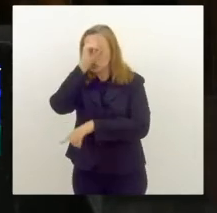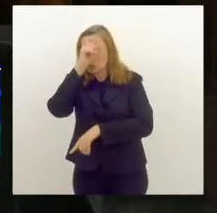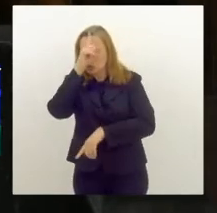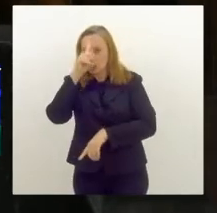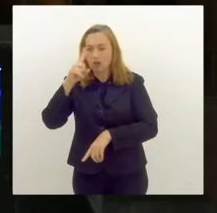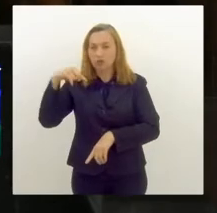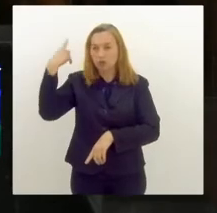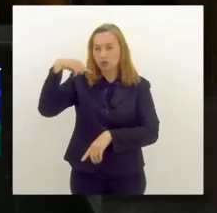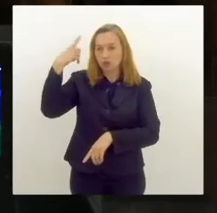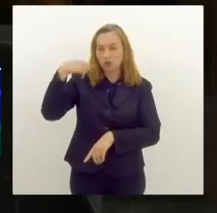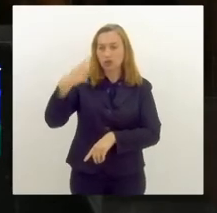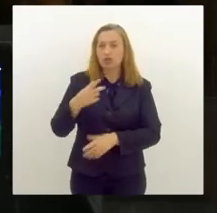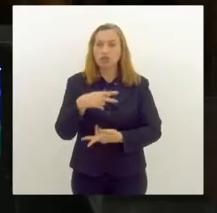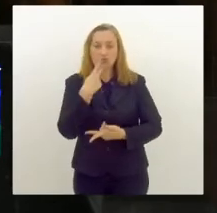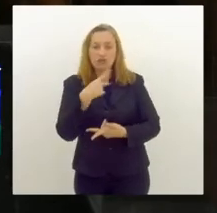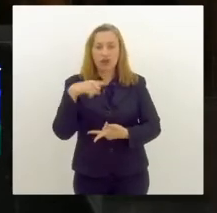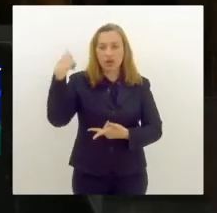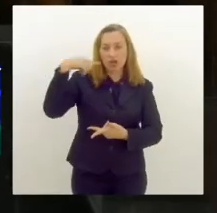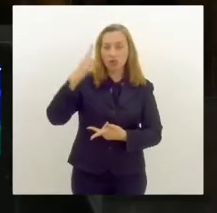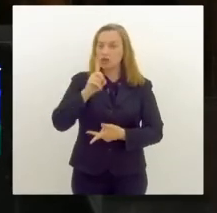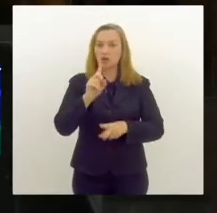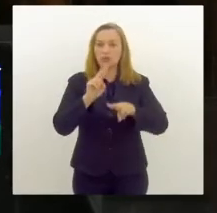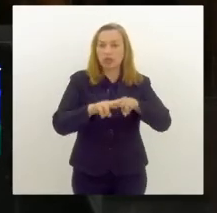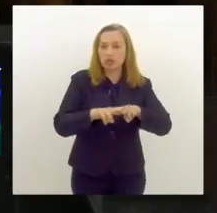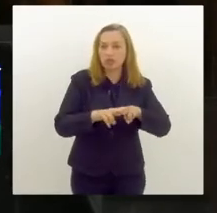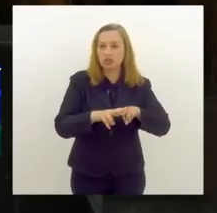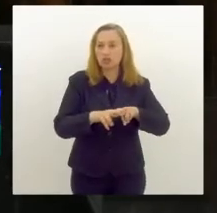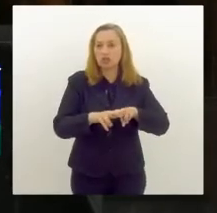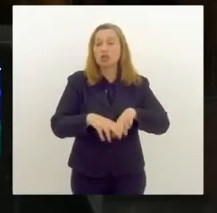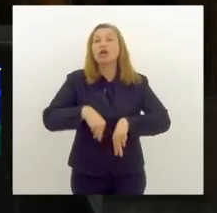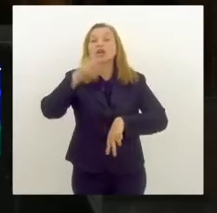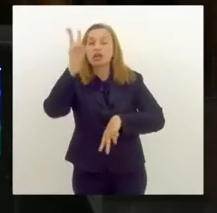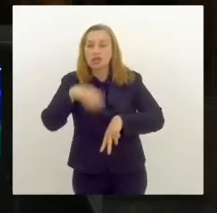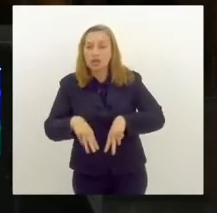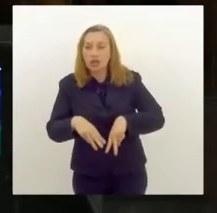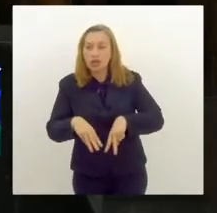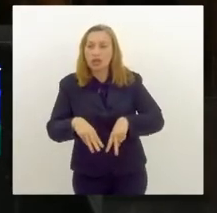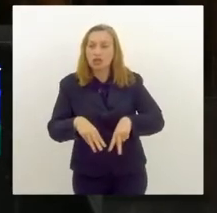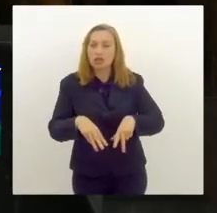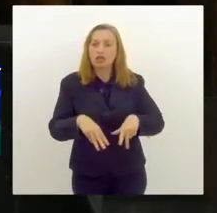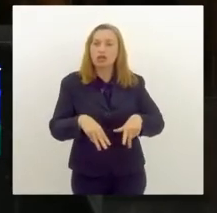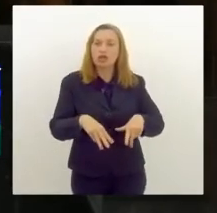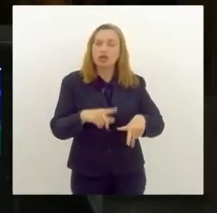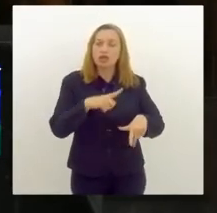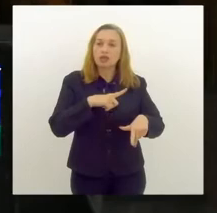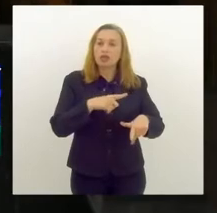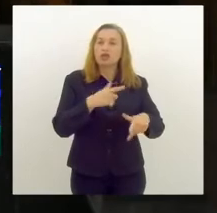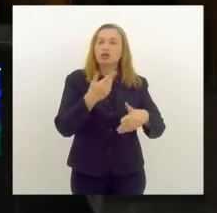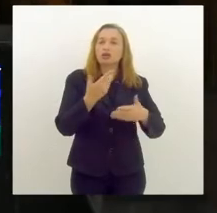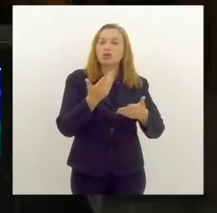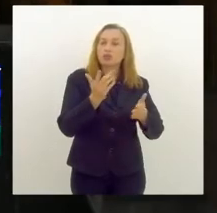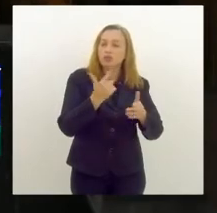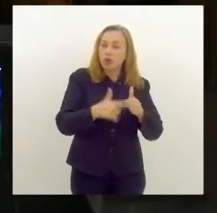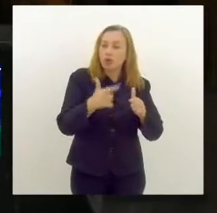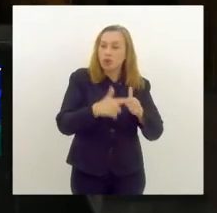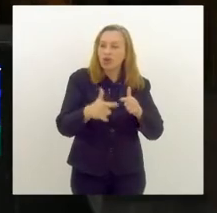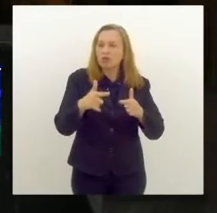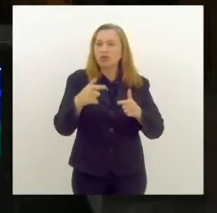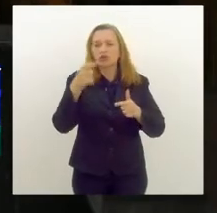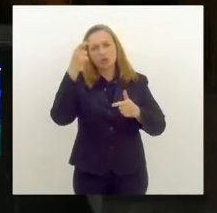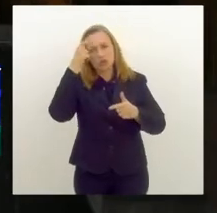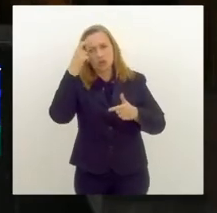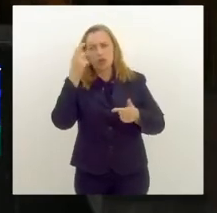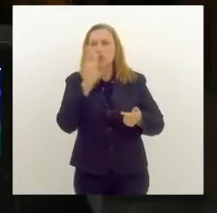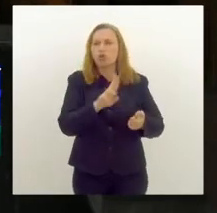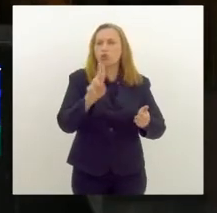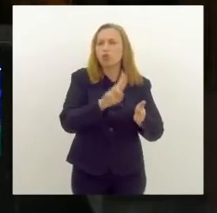fala que a loucura não se prende. Quem enfrenta um problema de ordem psíquica, seja ele ligado ao uso